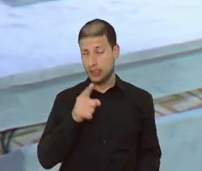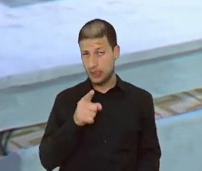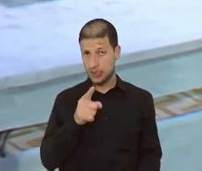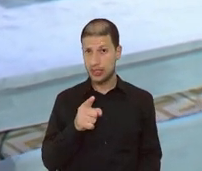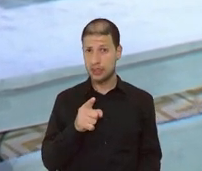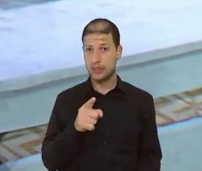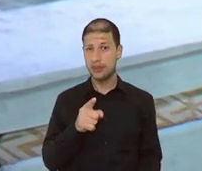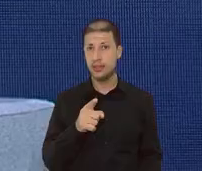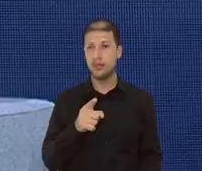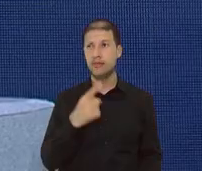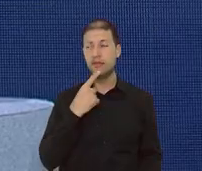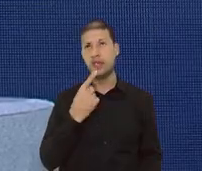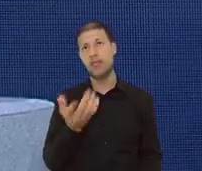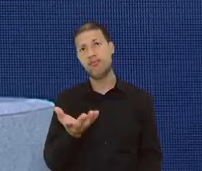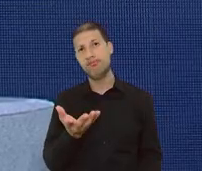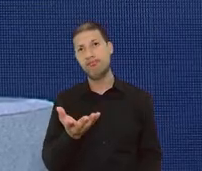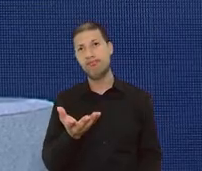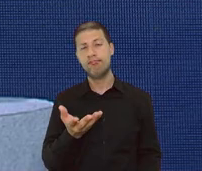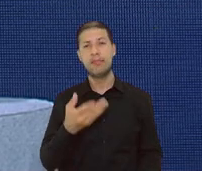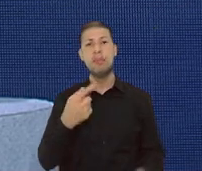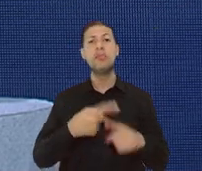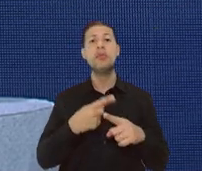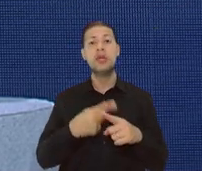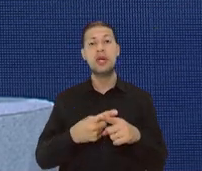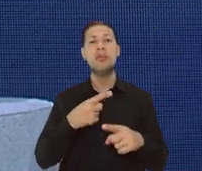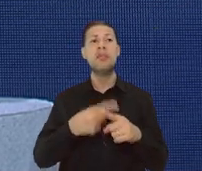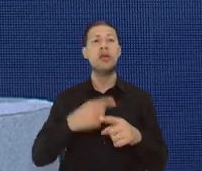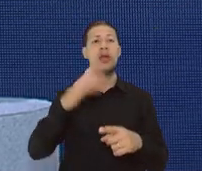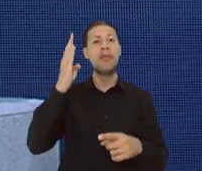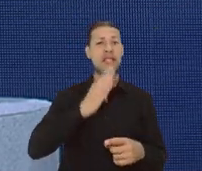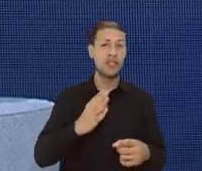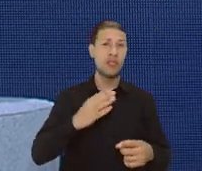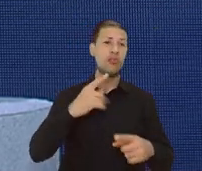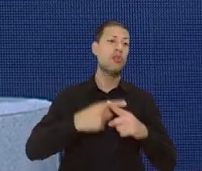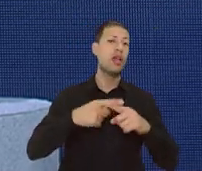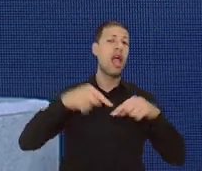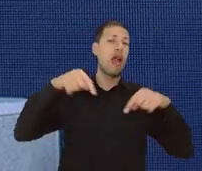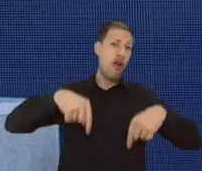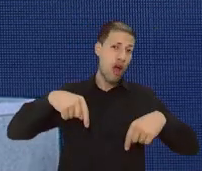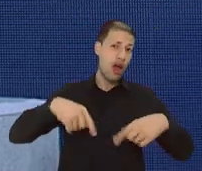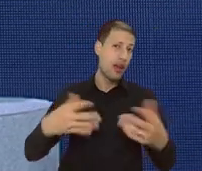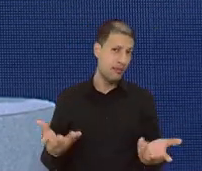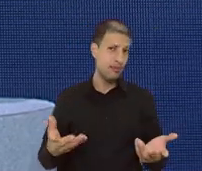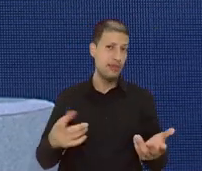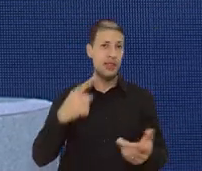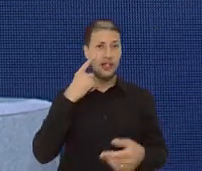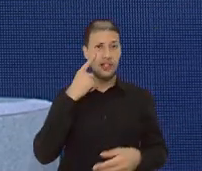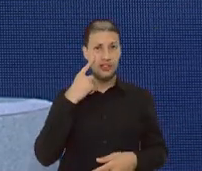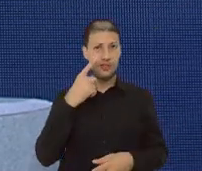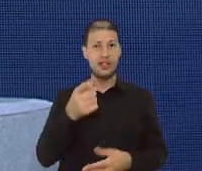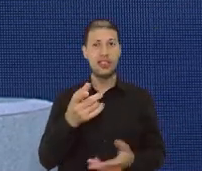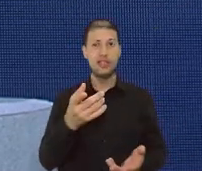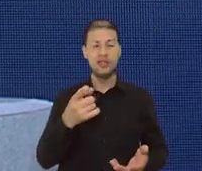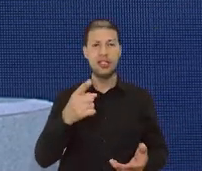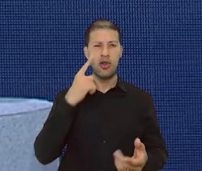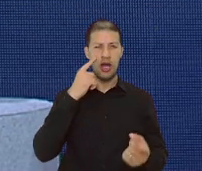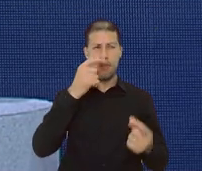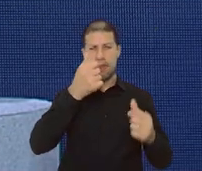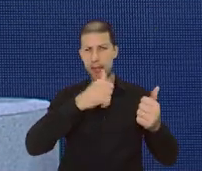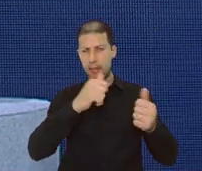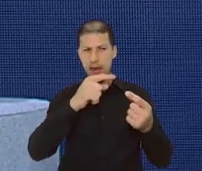quando você fala assim porque né porque Brasil ou porque agora a gente olha essas variáveis e toma essas decisões